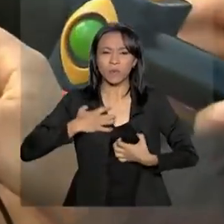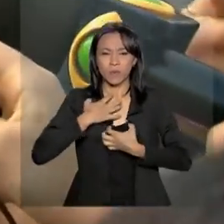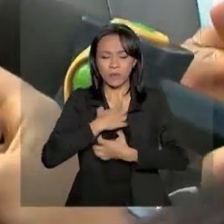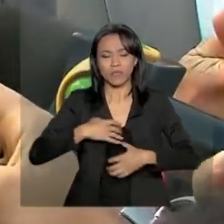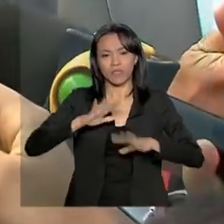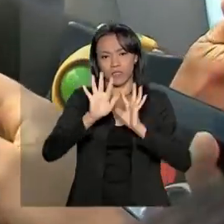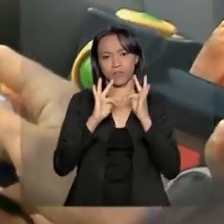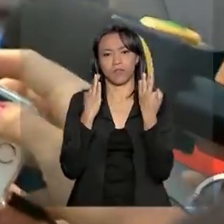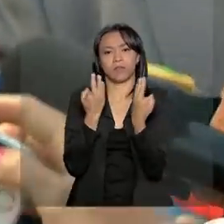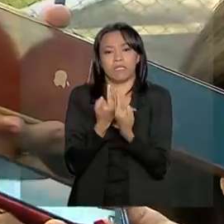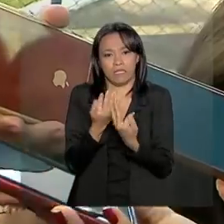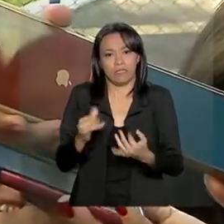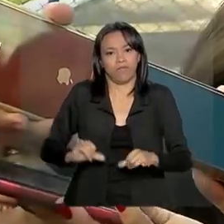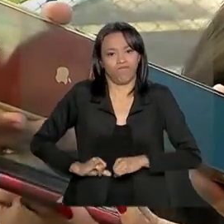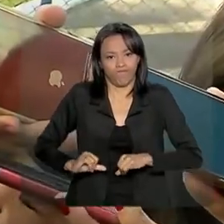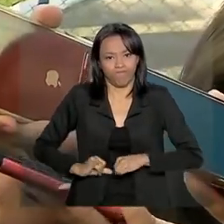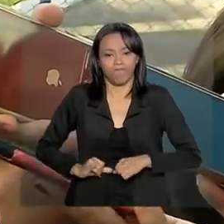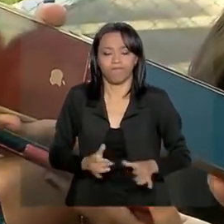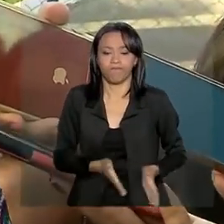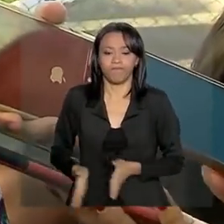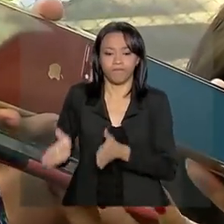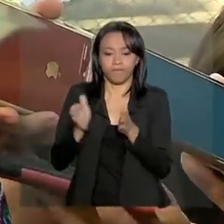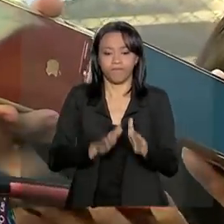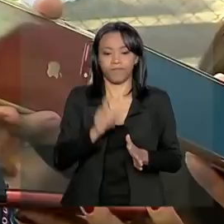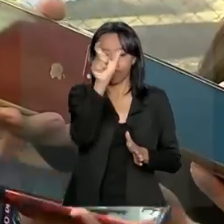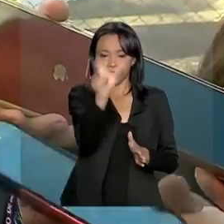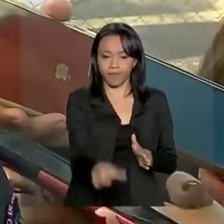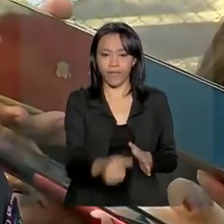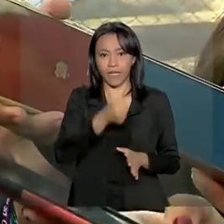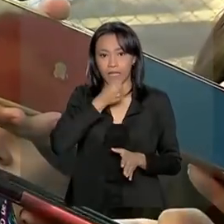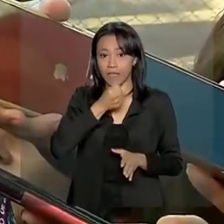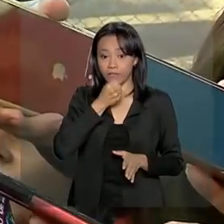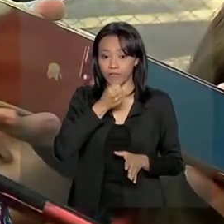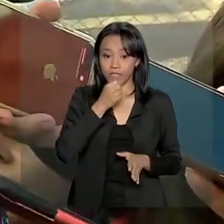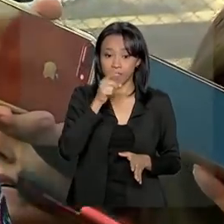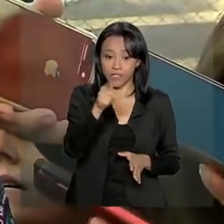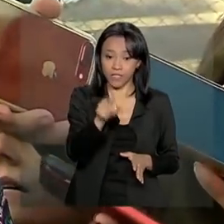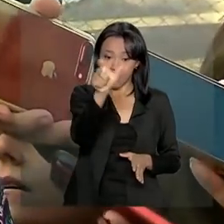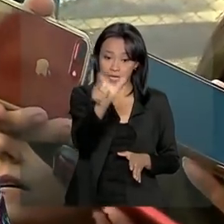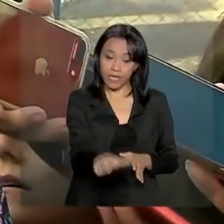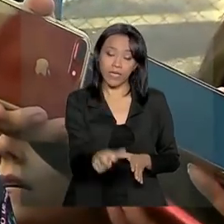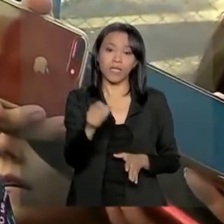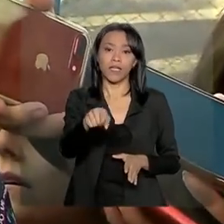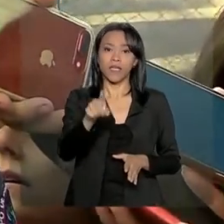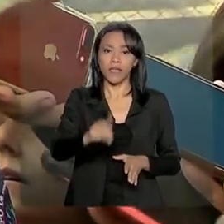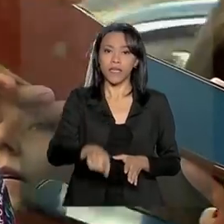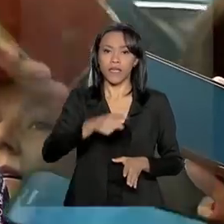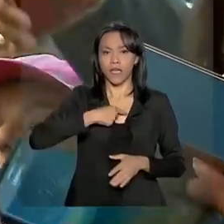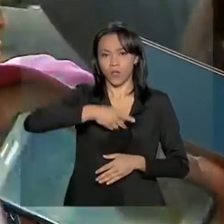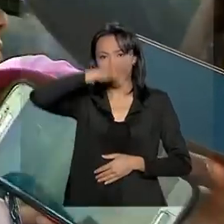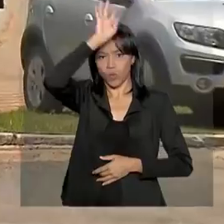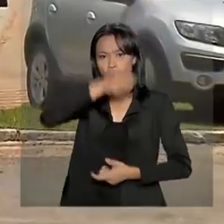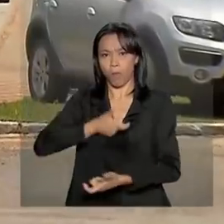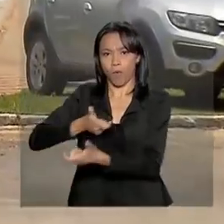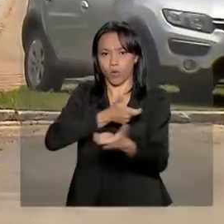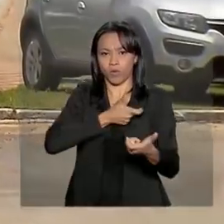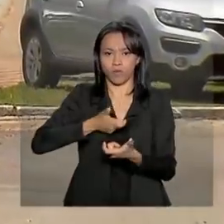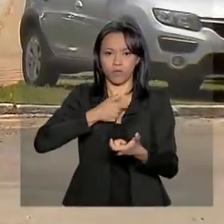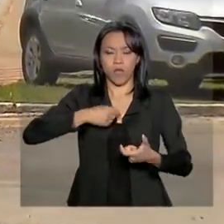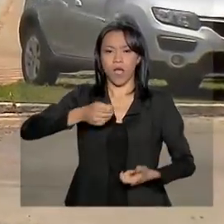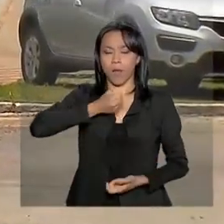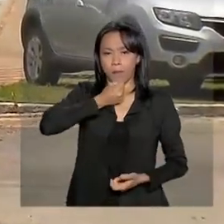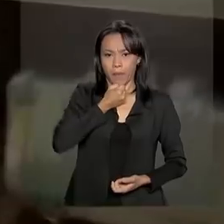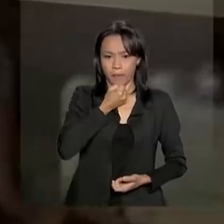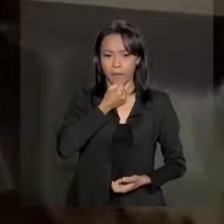vítimas têm passado. Em entrevista aos jornalistas, o tenente Pedro Ayara, porta-voz do Corpo de Bombeiros, afirmou que